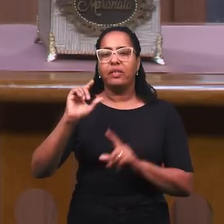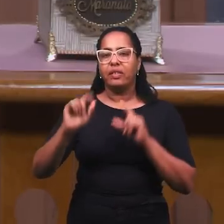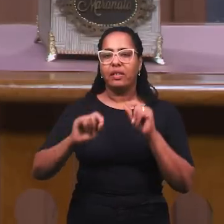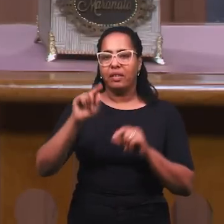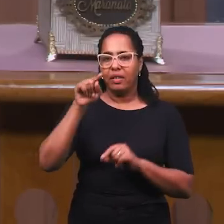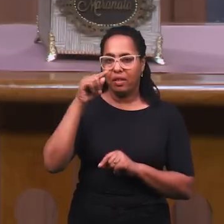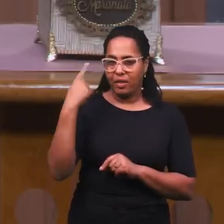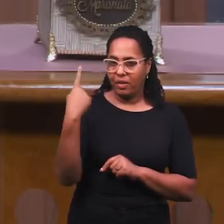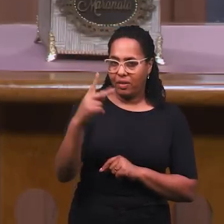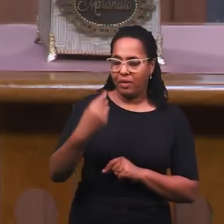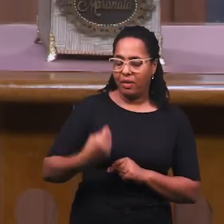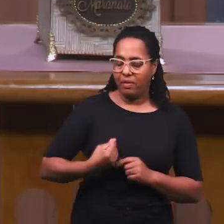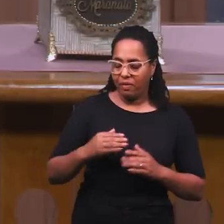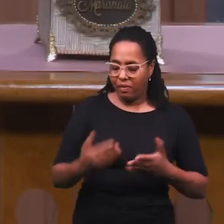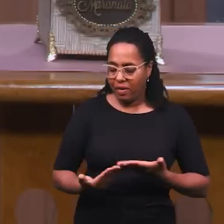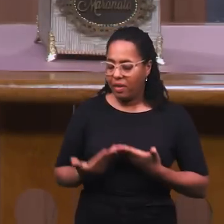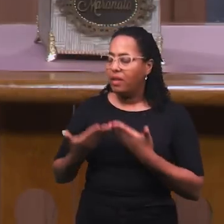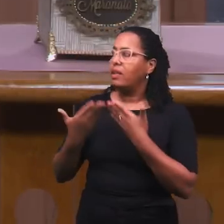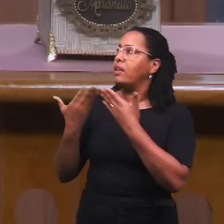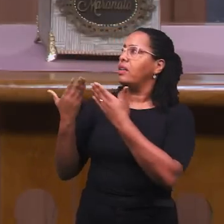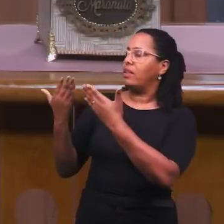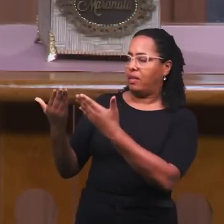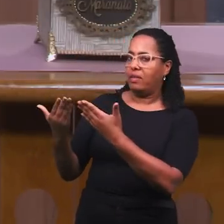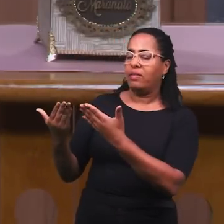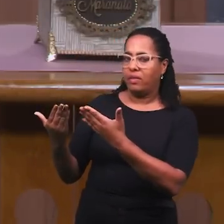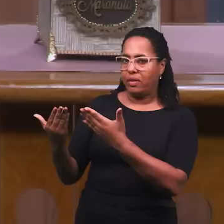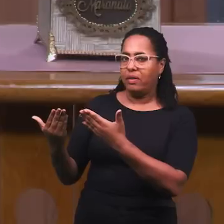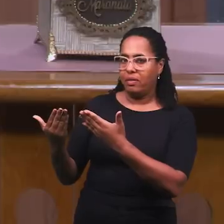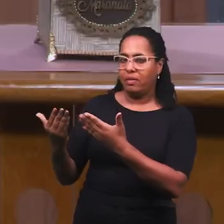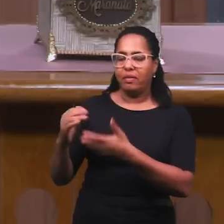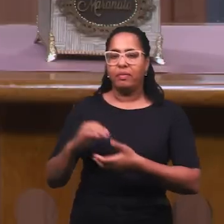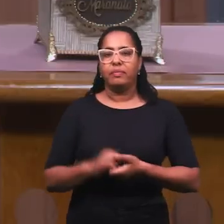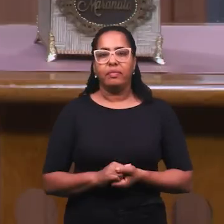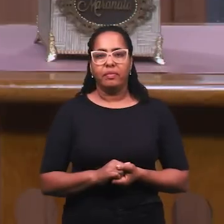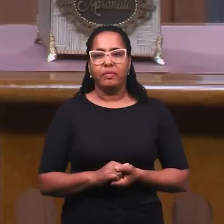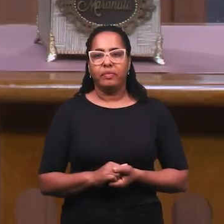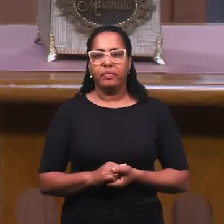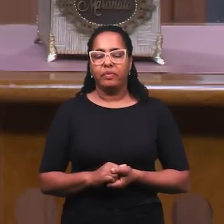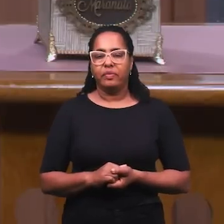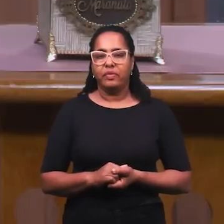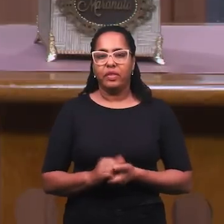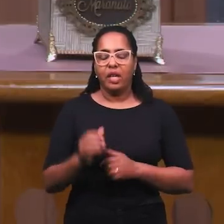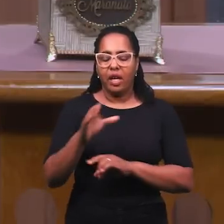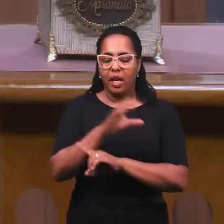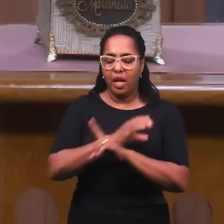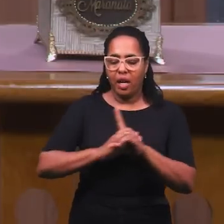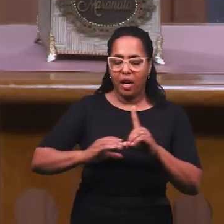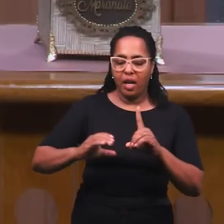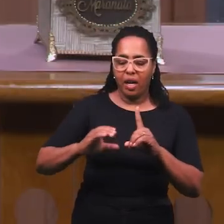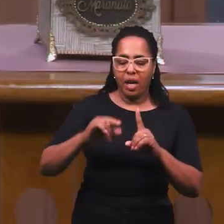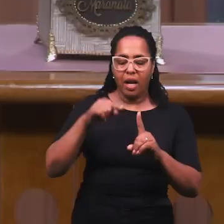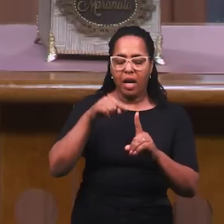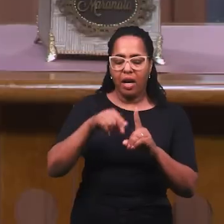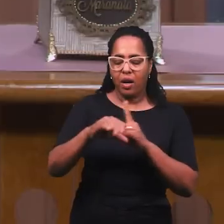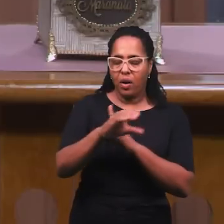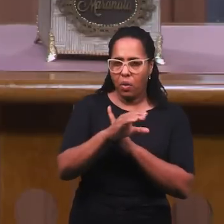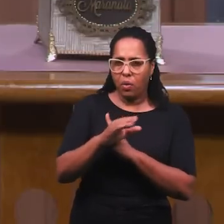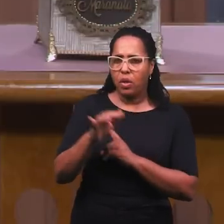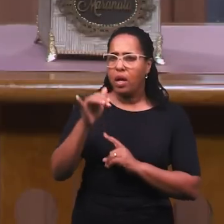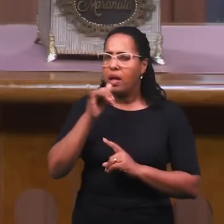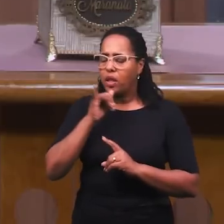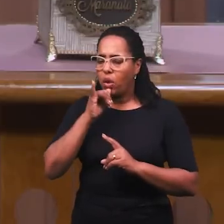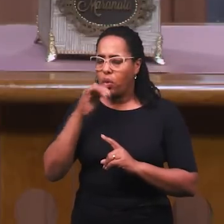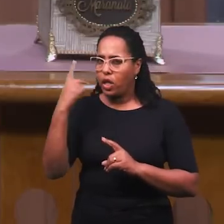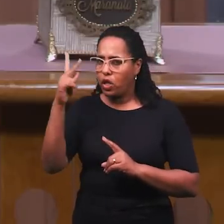com que você entregue a sua vida ao Senhor também e que este sacrifício, ele não seja